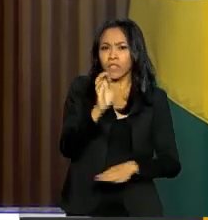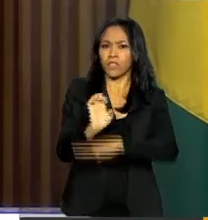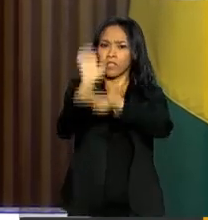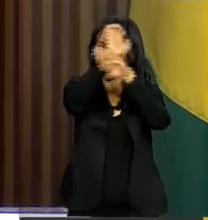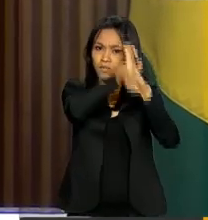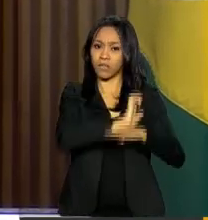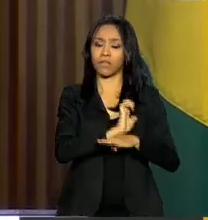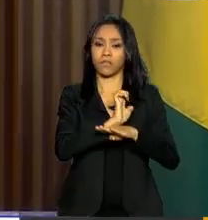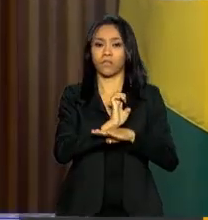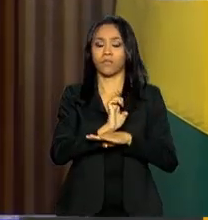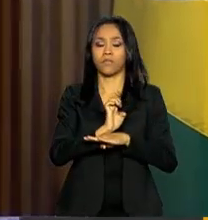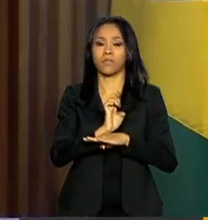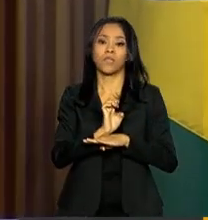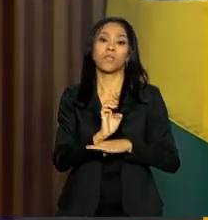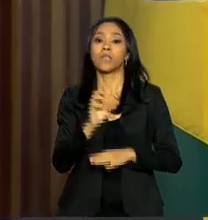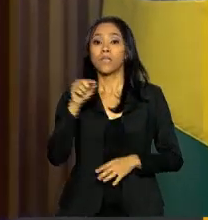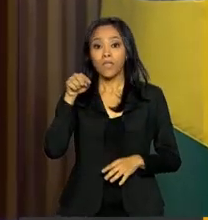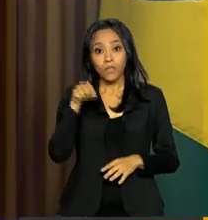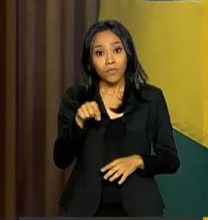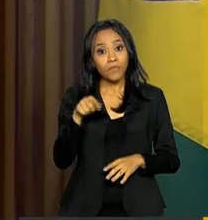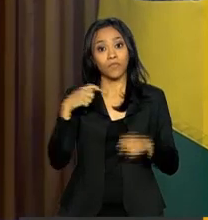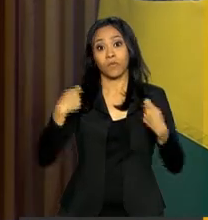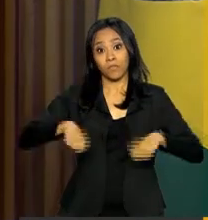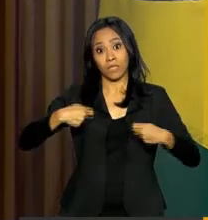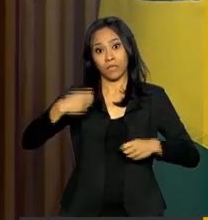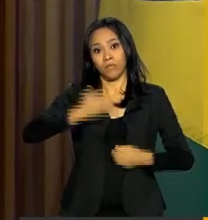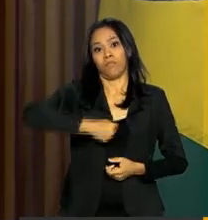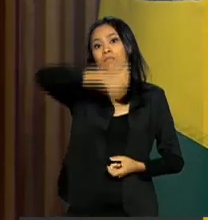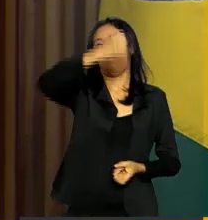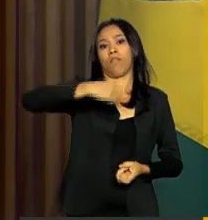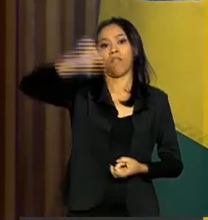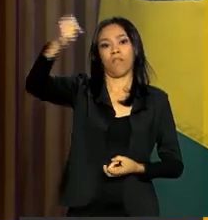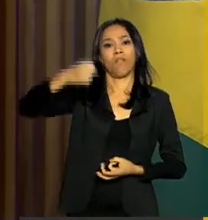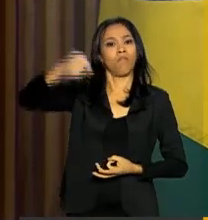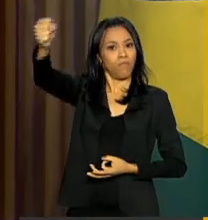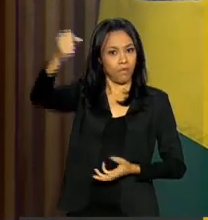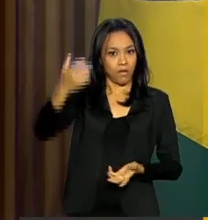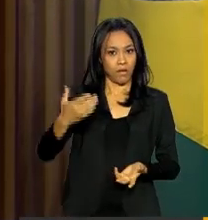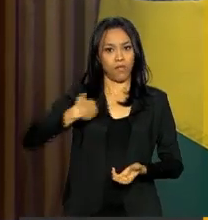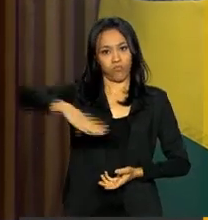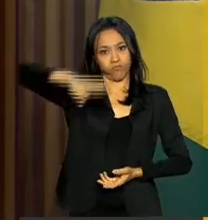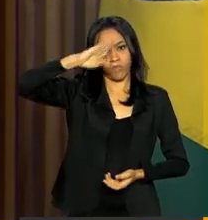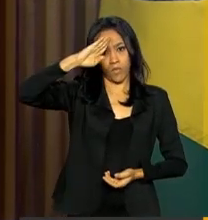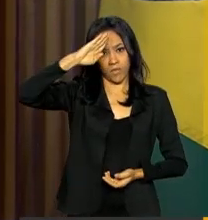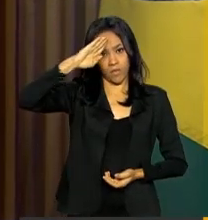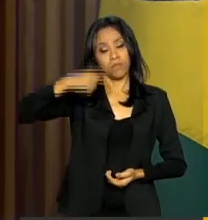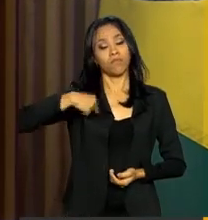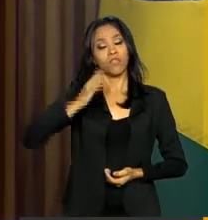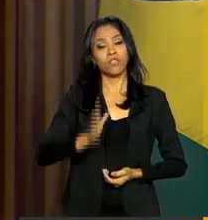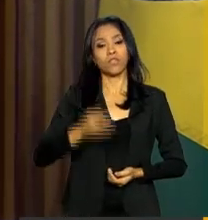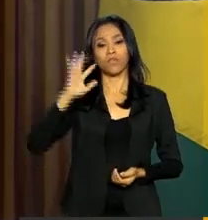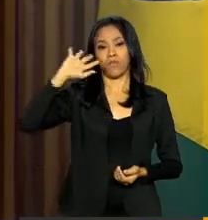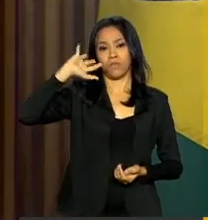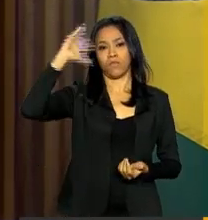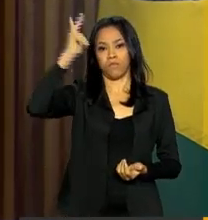foi é indispensável e essas providências foram tomadas